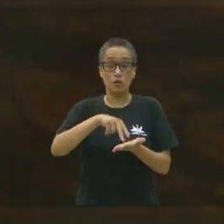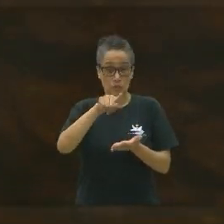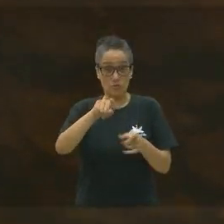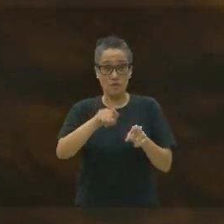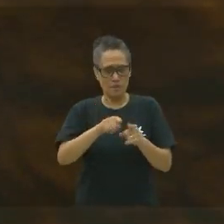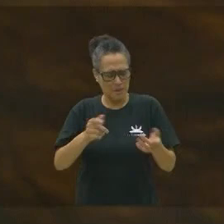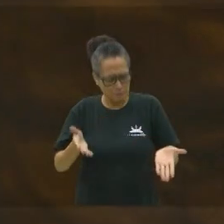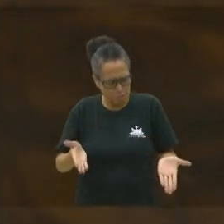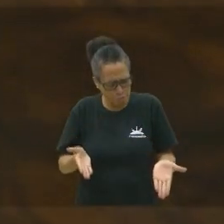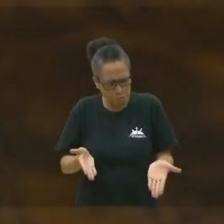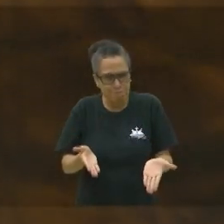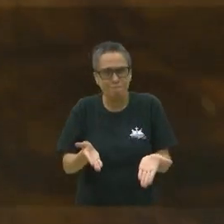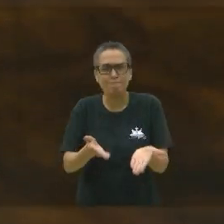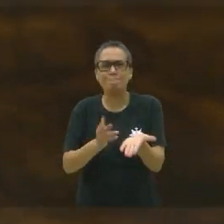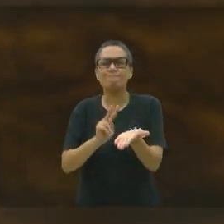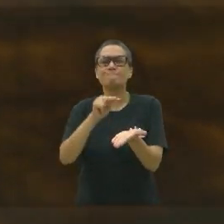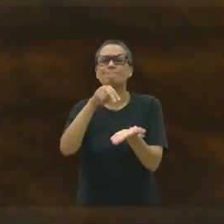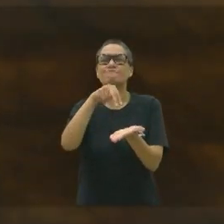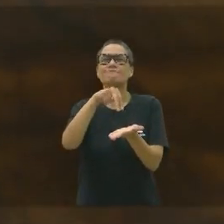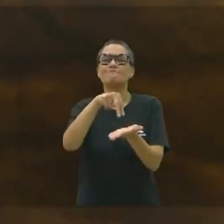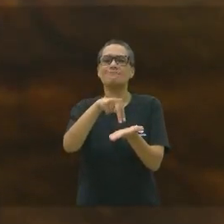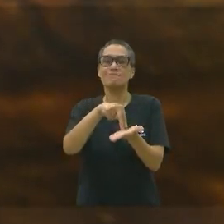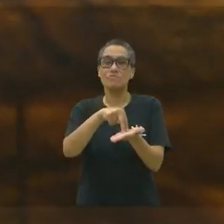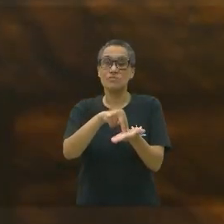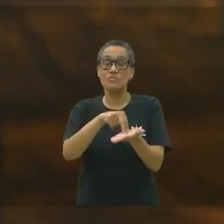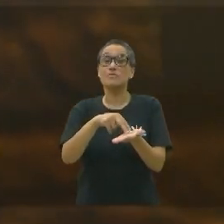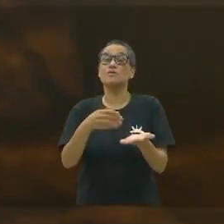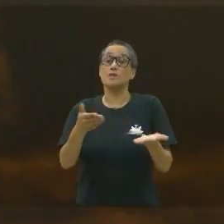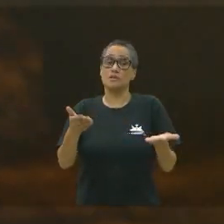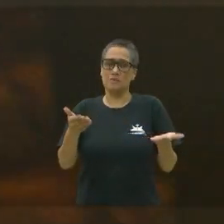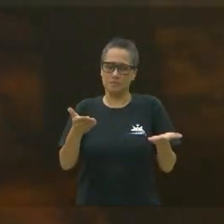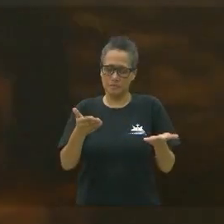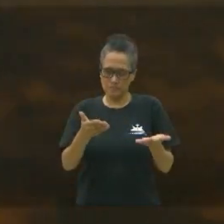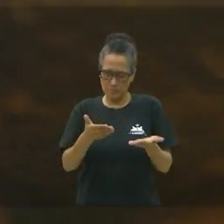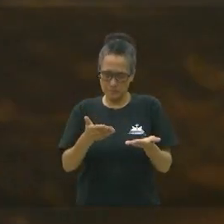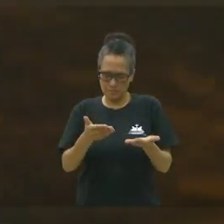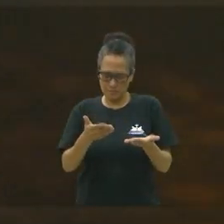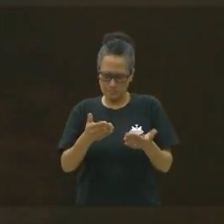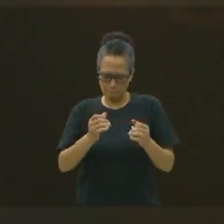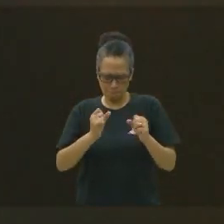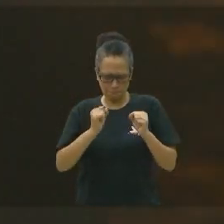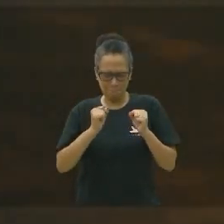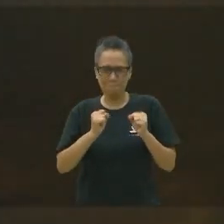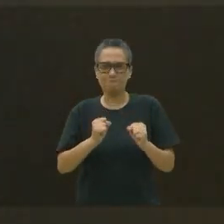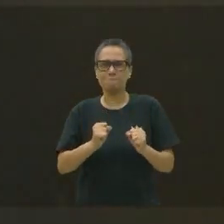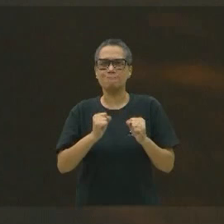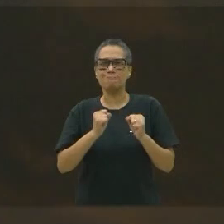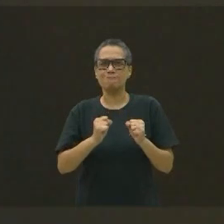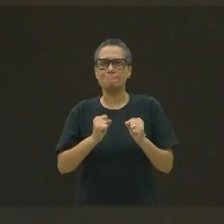erguido. Agora eu posso.